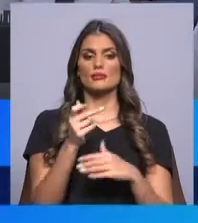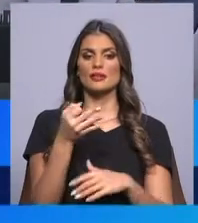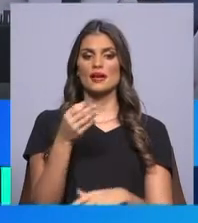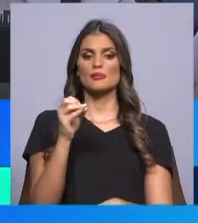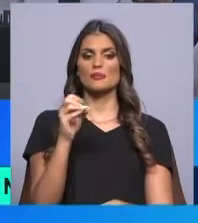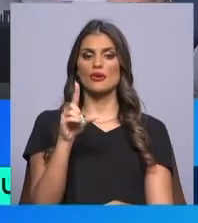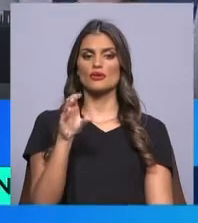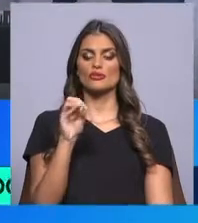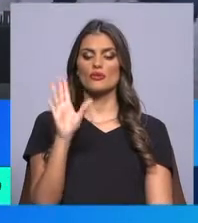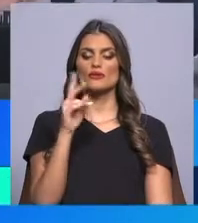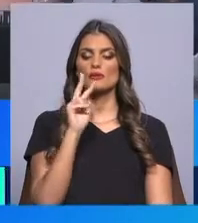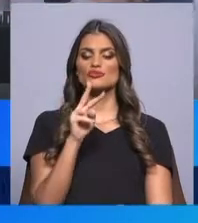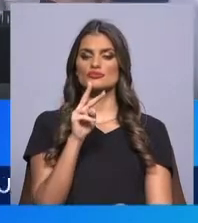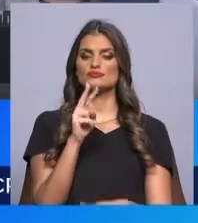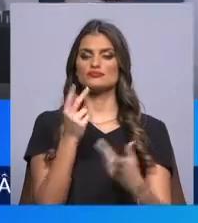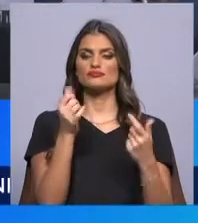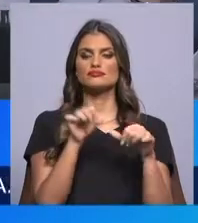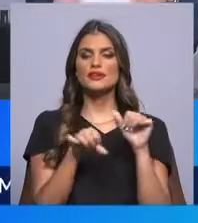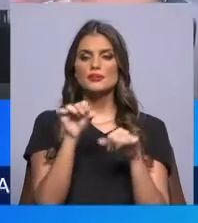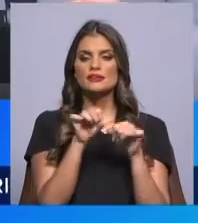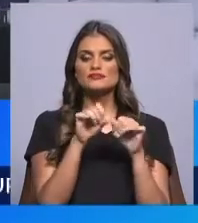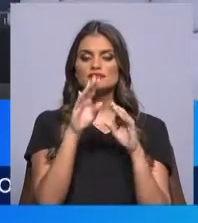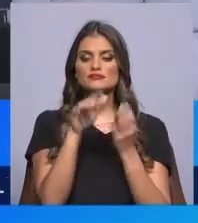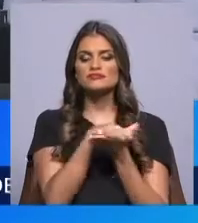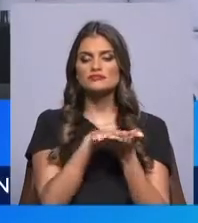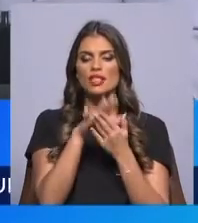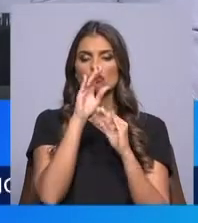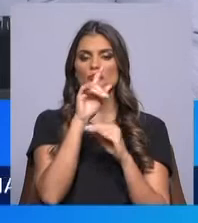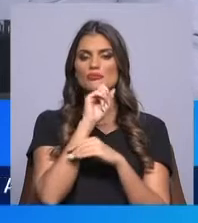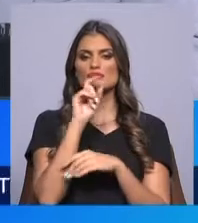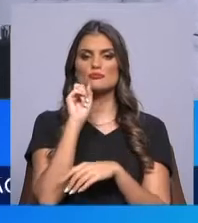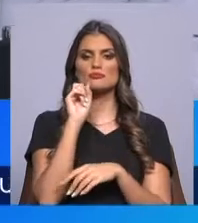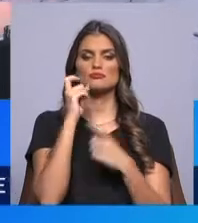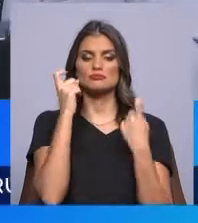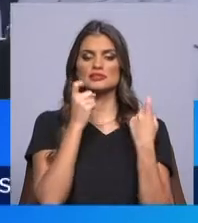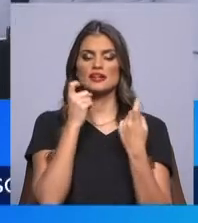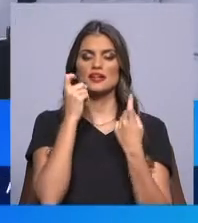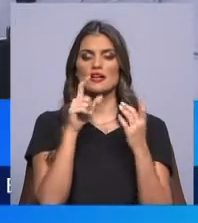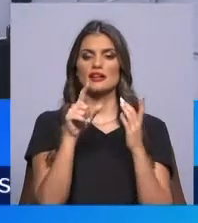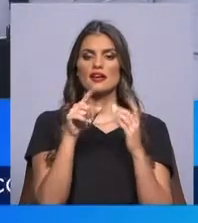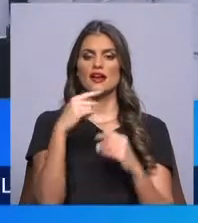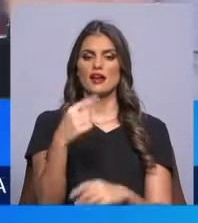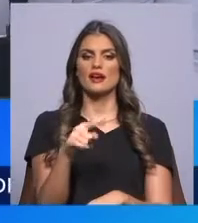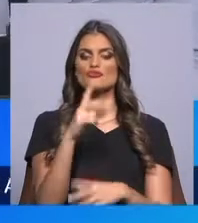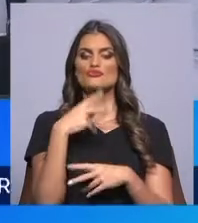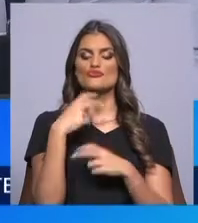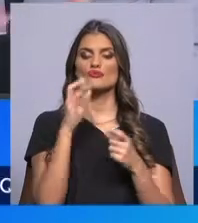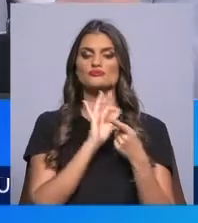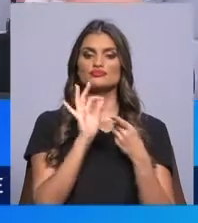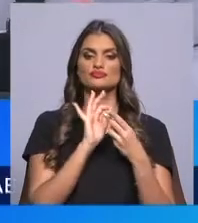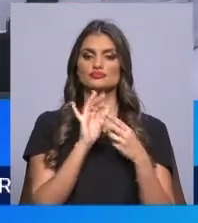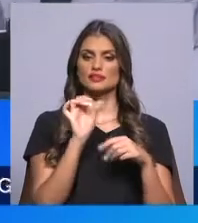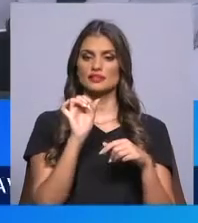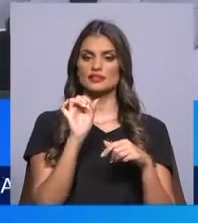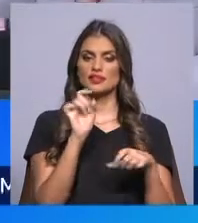quando olhamos, por exemplo, à constituição geoquímica do manto da Lua, podíamos pensar que, provavelmente ali até encontramos elementos químicos